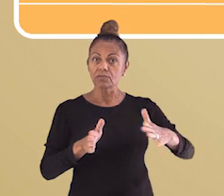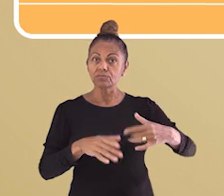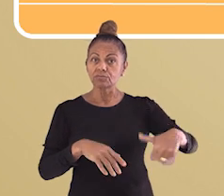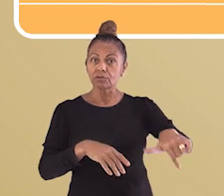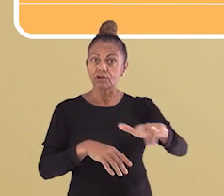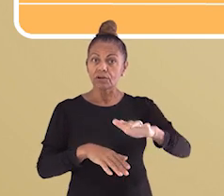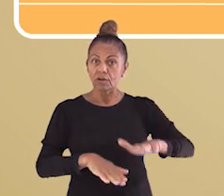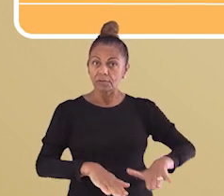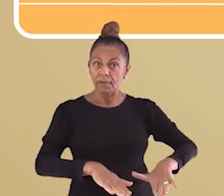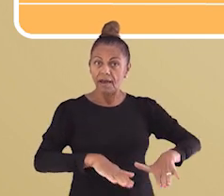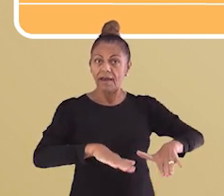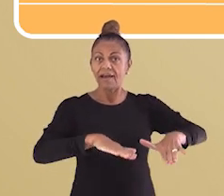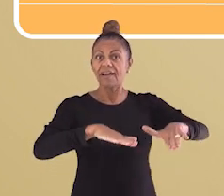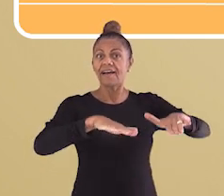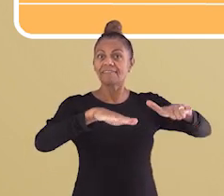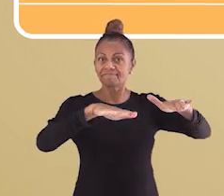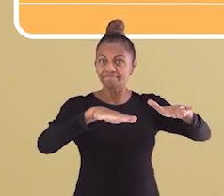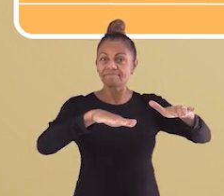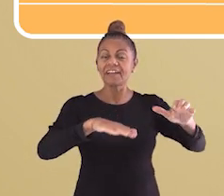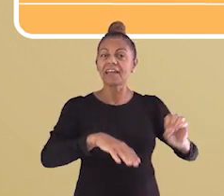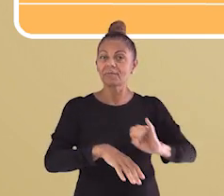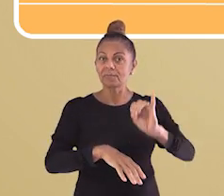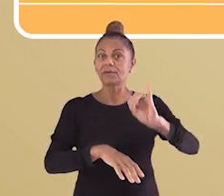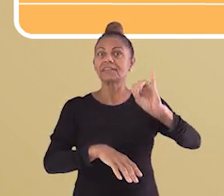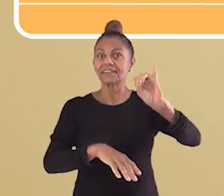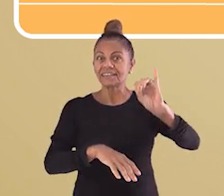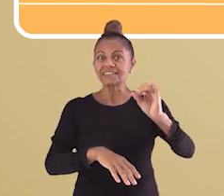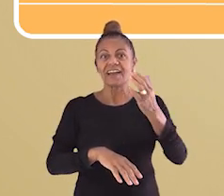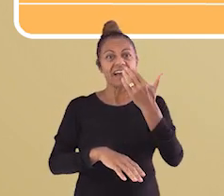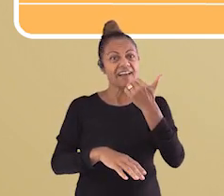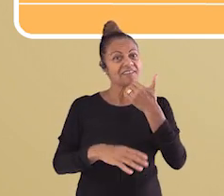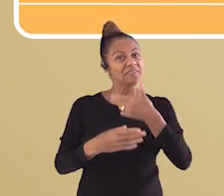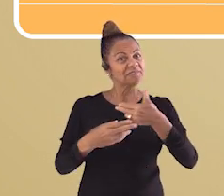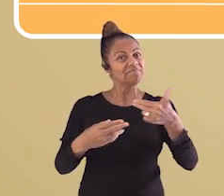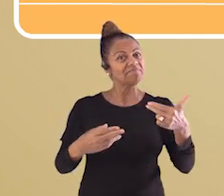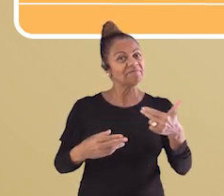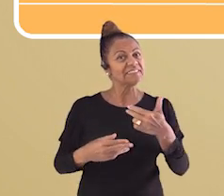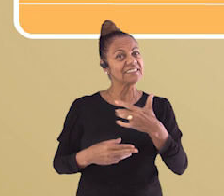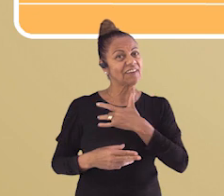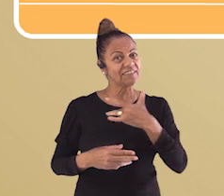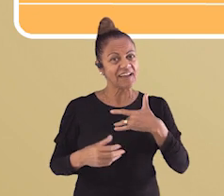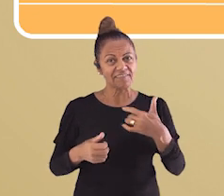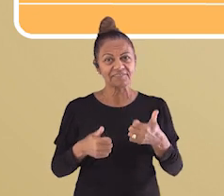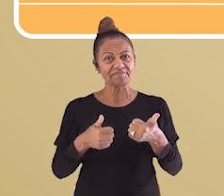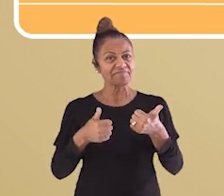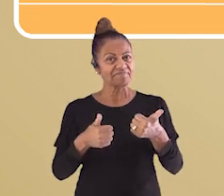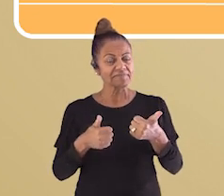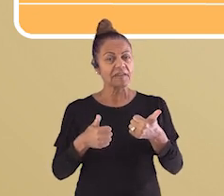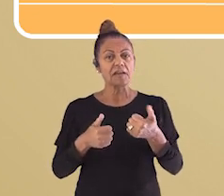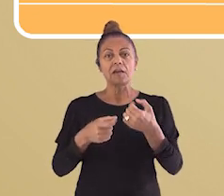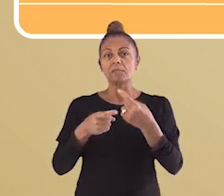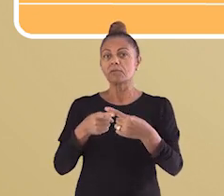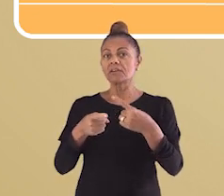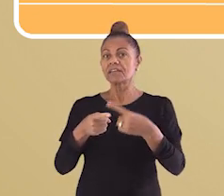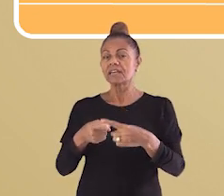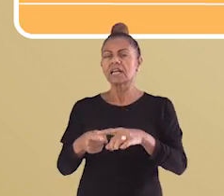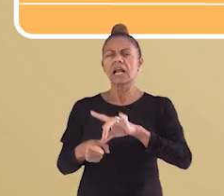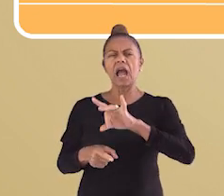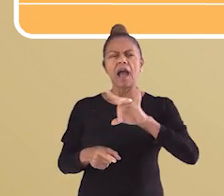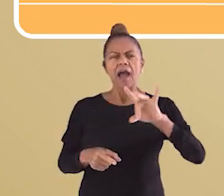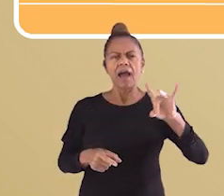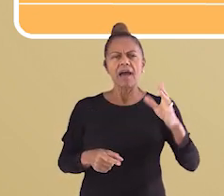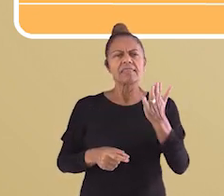fase em que a gente está crescendo. Cada alimento presente nas nossas refeições traz consigo os nutrientes que